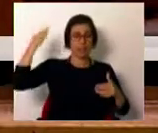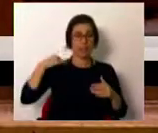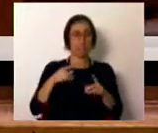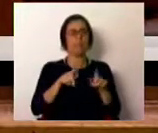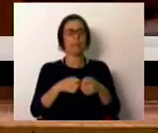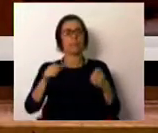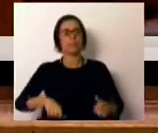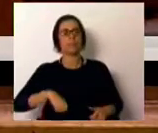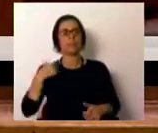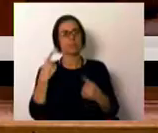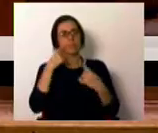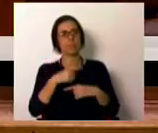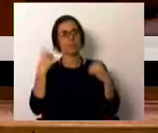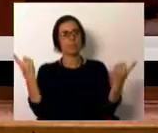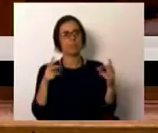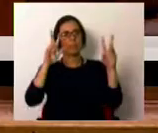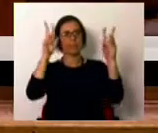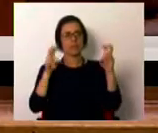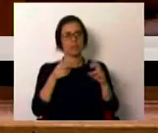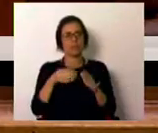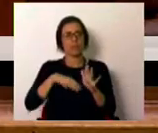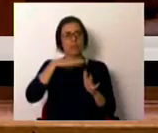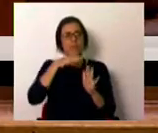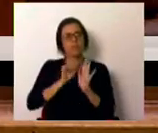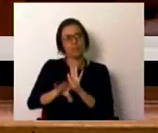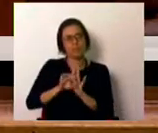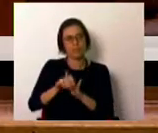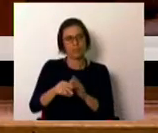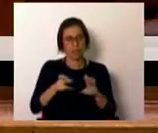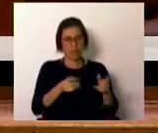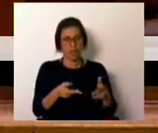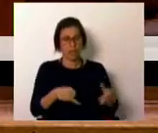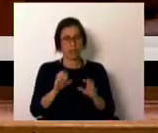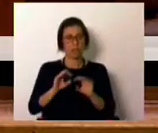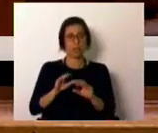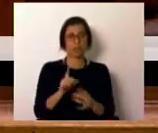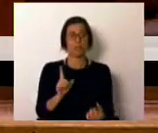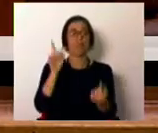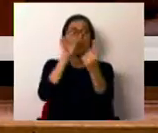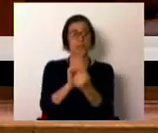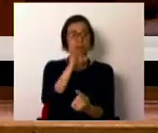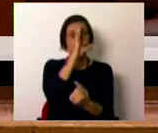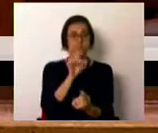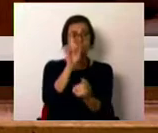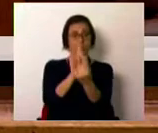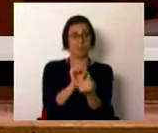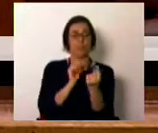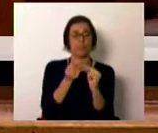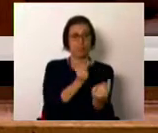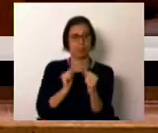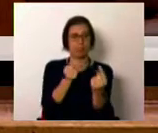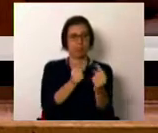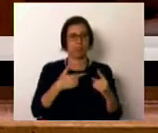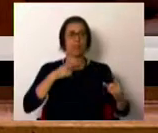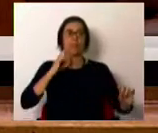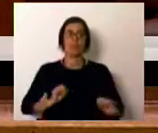Partido Ecologista Os Verdes trouxe esta matéria das dragagens do Sado ao debate com o Primeiro-Ministro. Nessa altura,